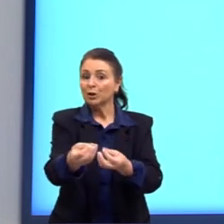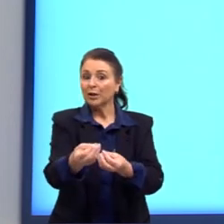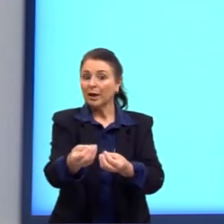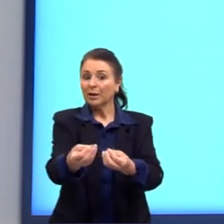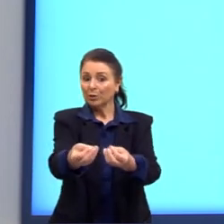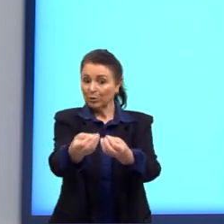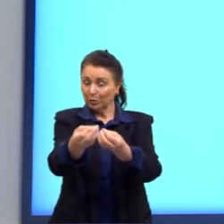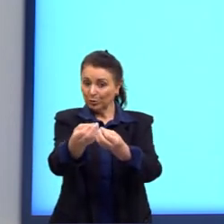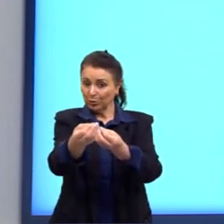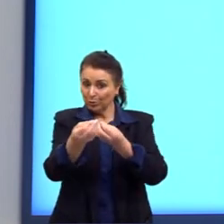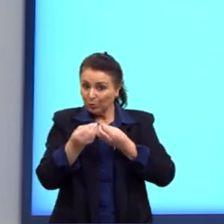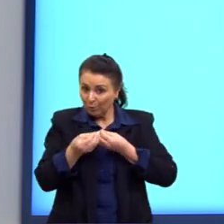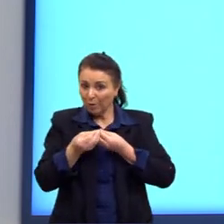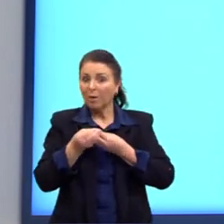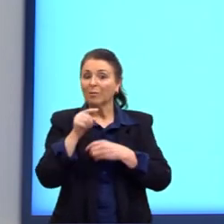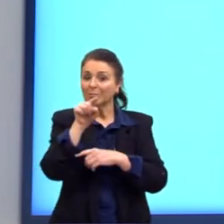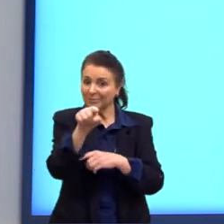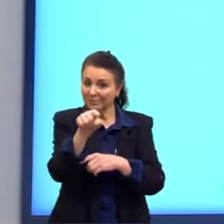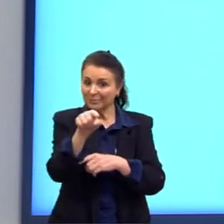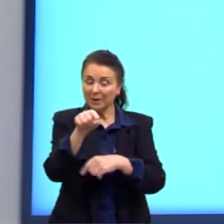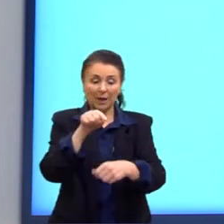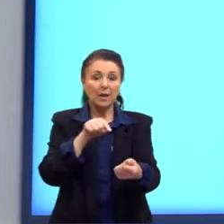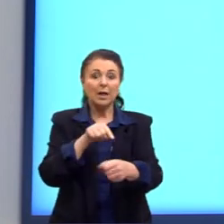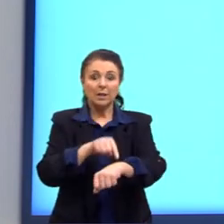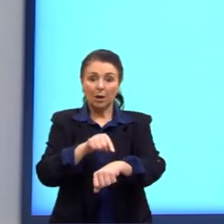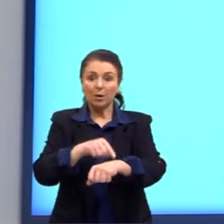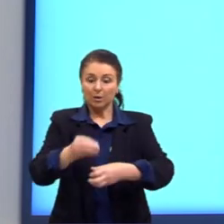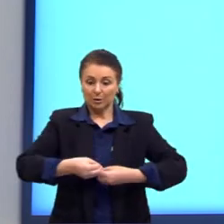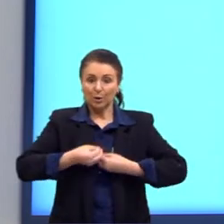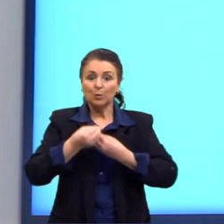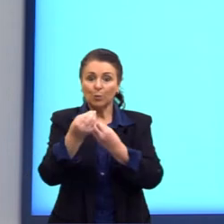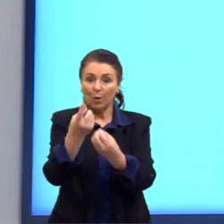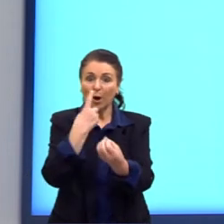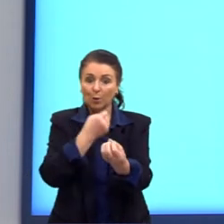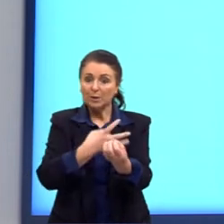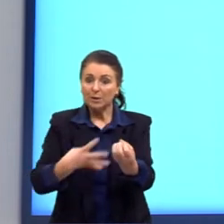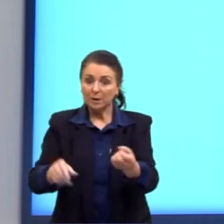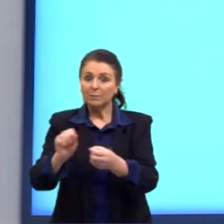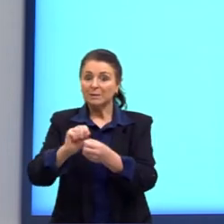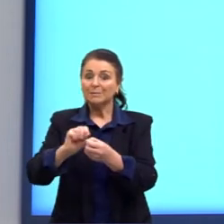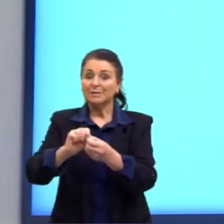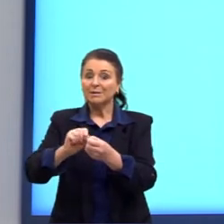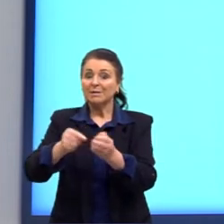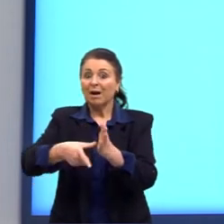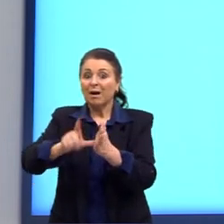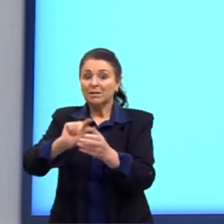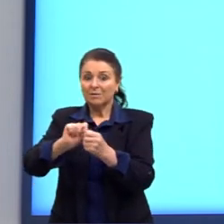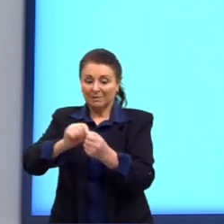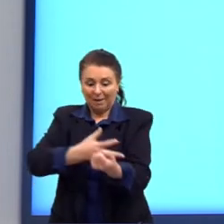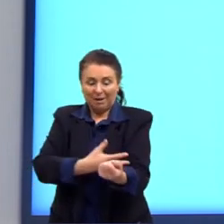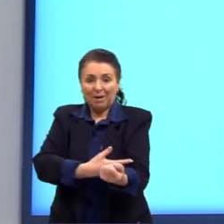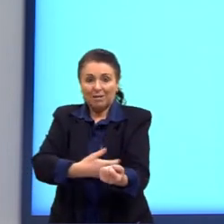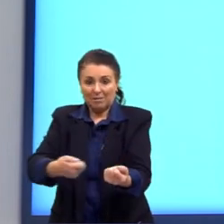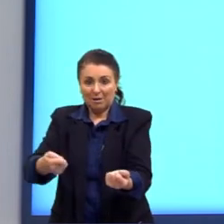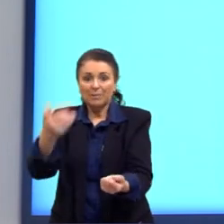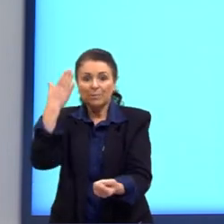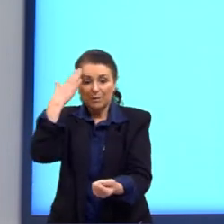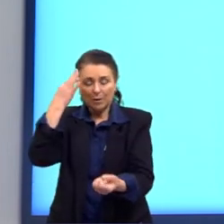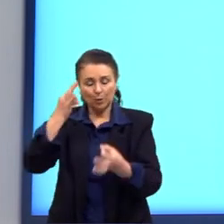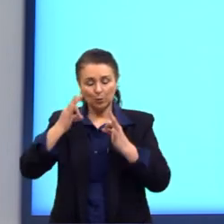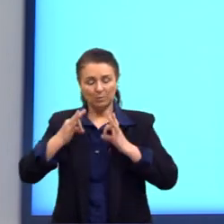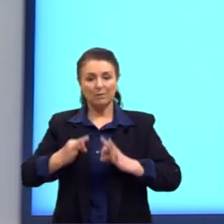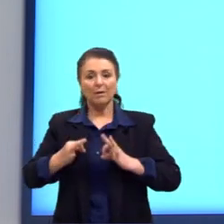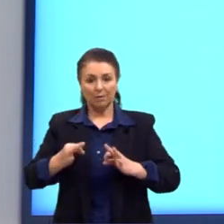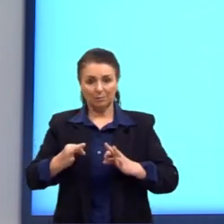vocês forem doar vocês vão fazer os exames direitinho vai tá tudo certo o importante é ir lá